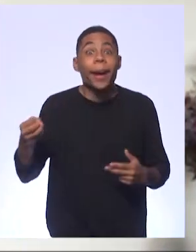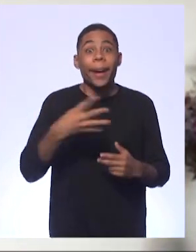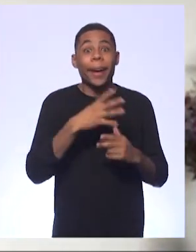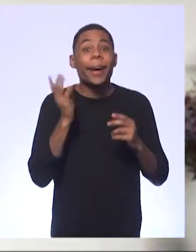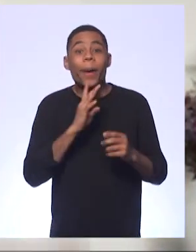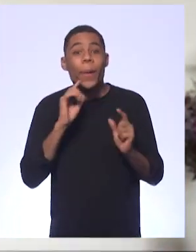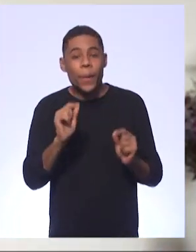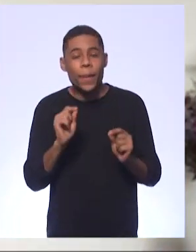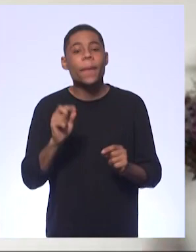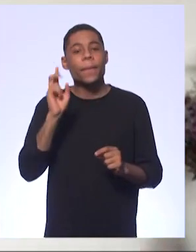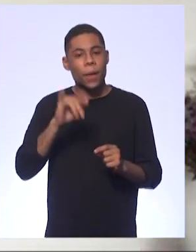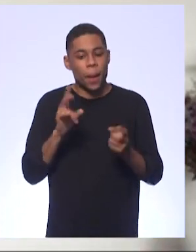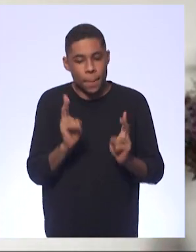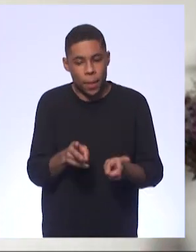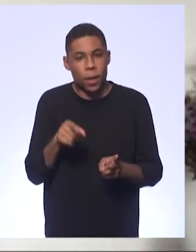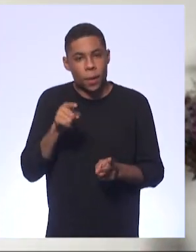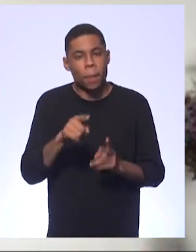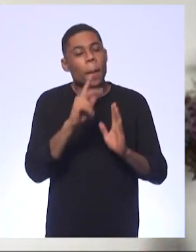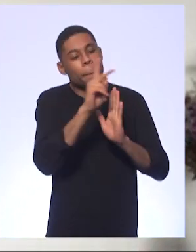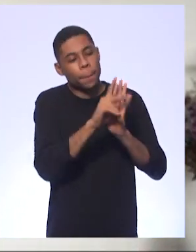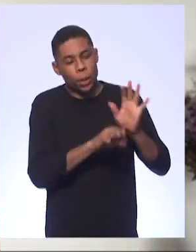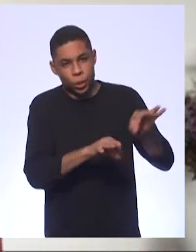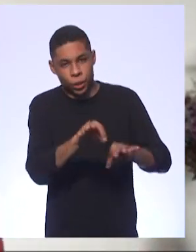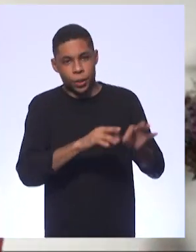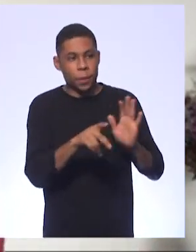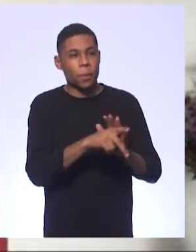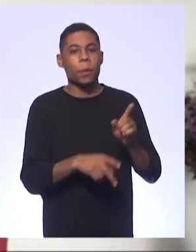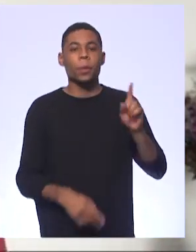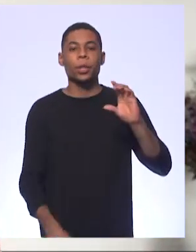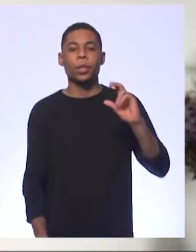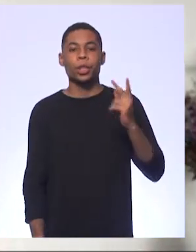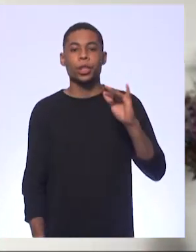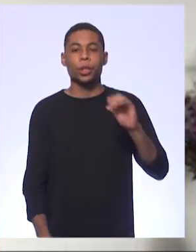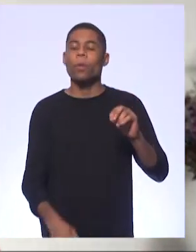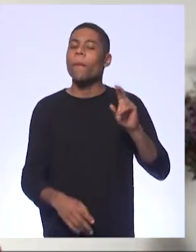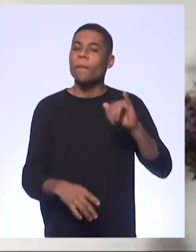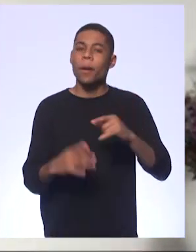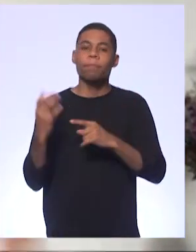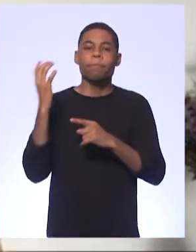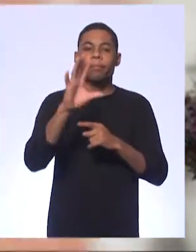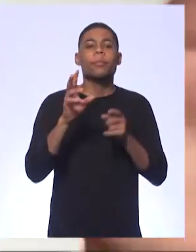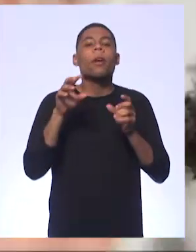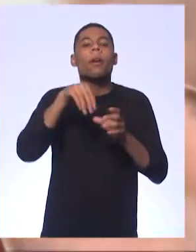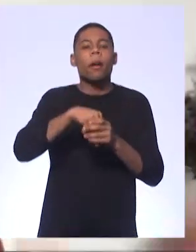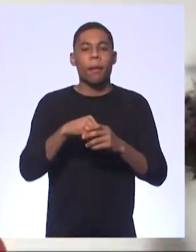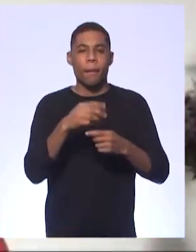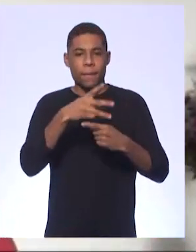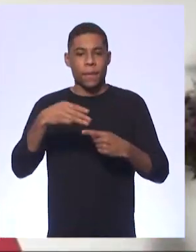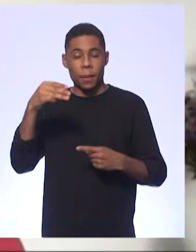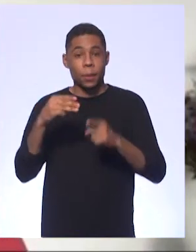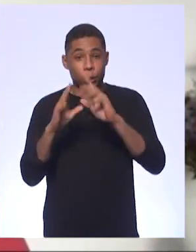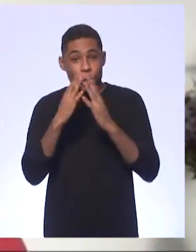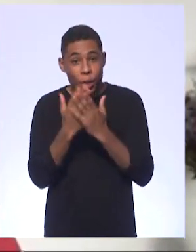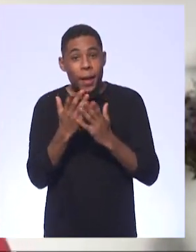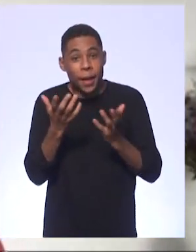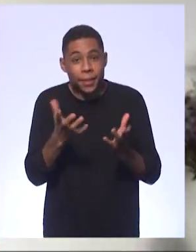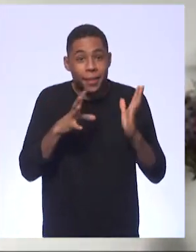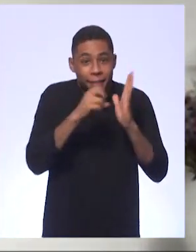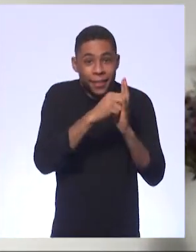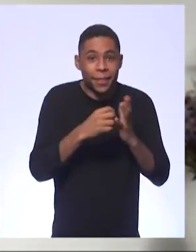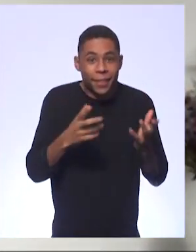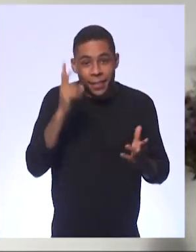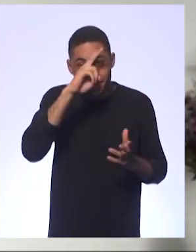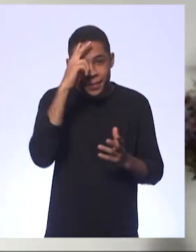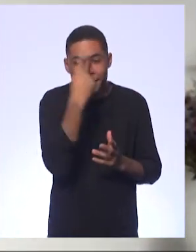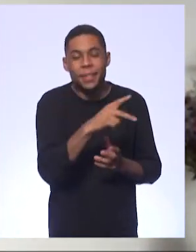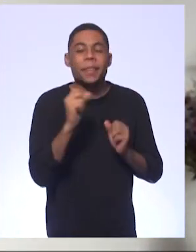fazer um piloto desse projeto do Chico aqui na rede de São Paulo, na EFAP. A escola que quiser se candidatar pode me